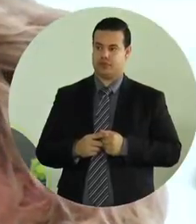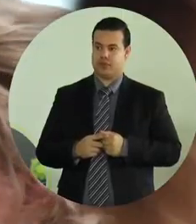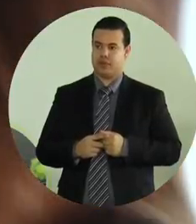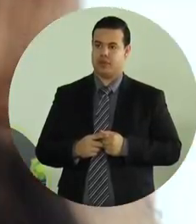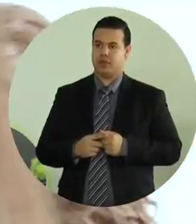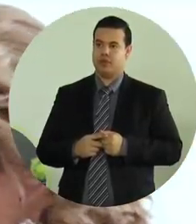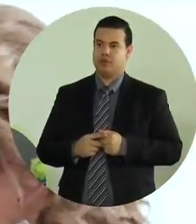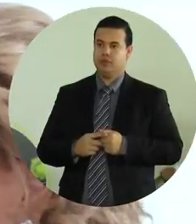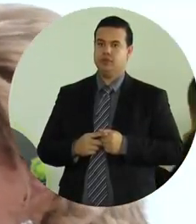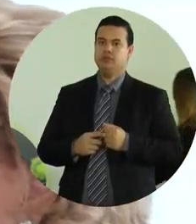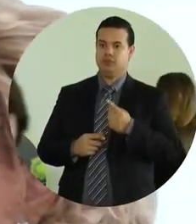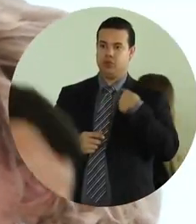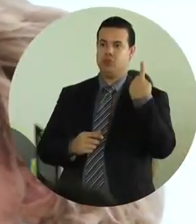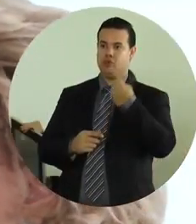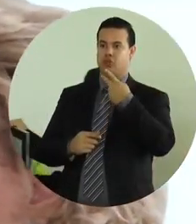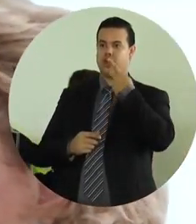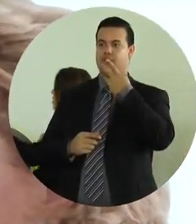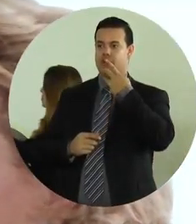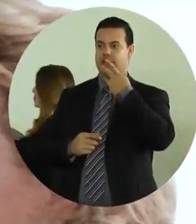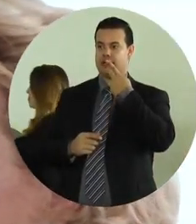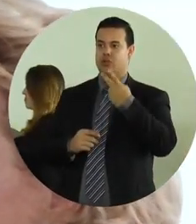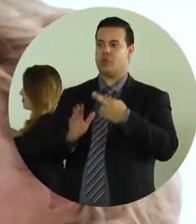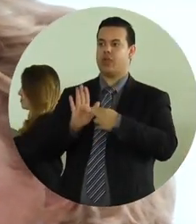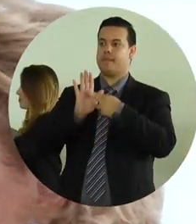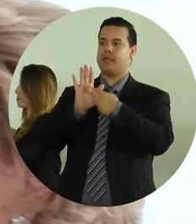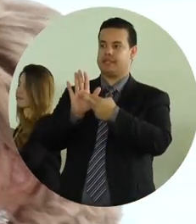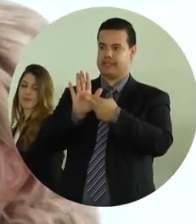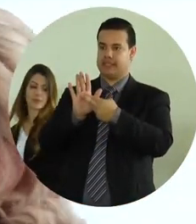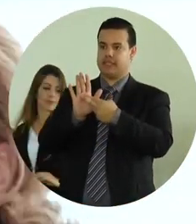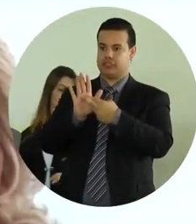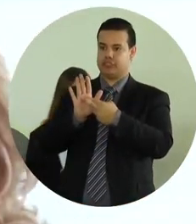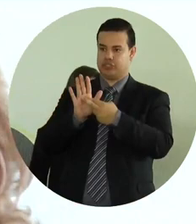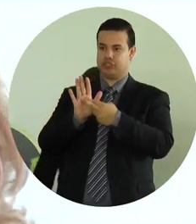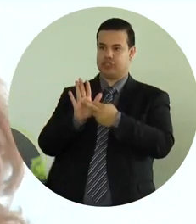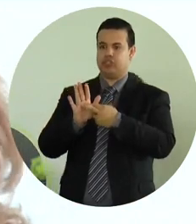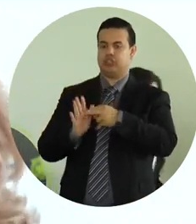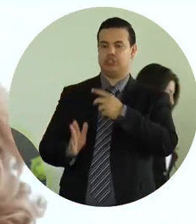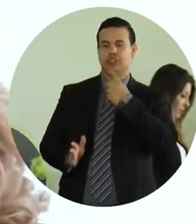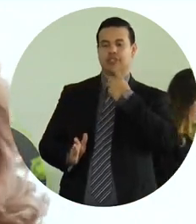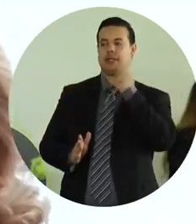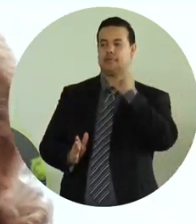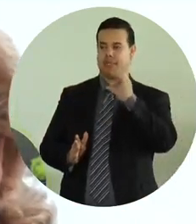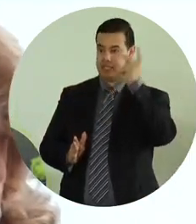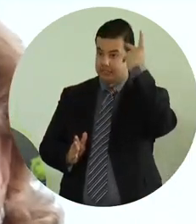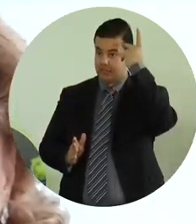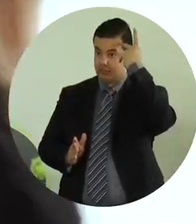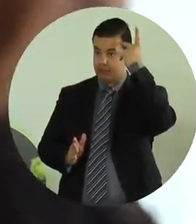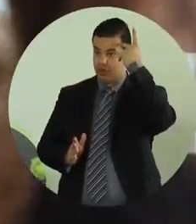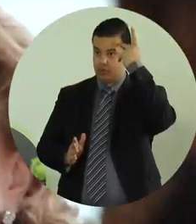Chamamos agora o representante da CIT Software S.A. de Campinas, São Paulo.